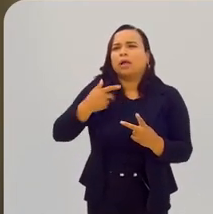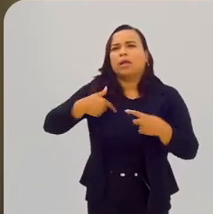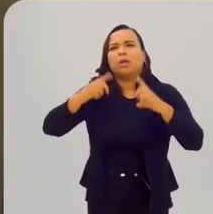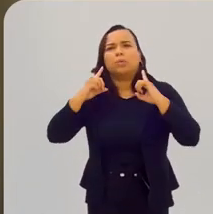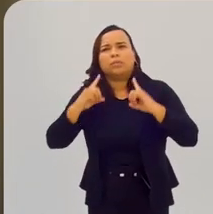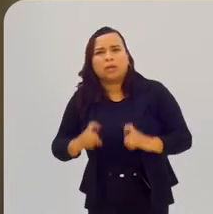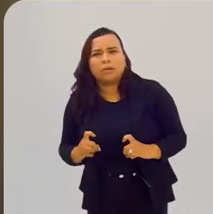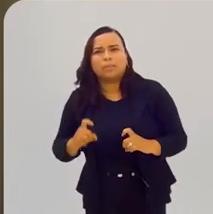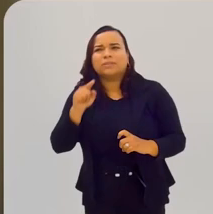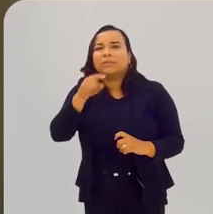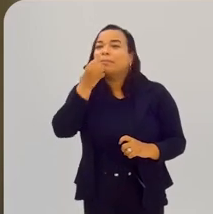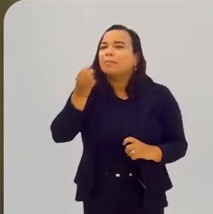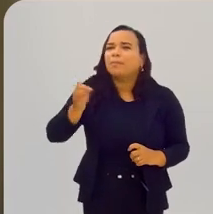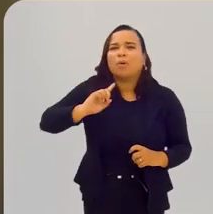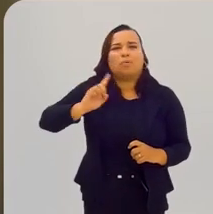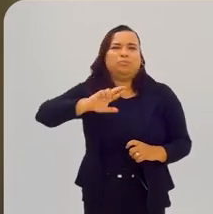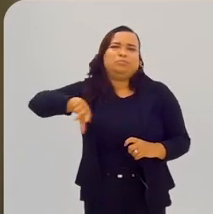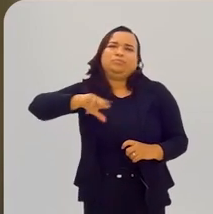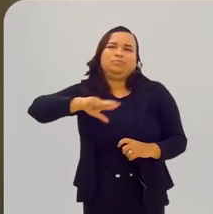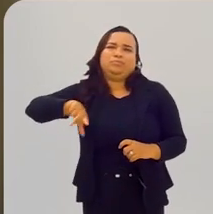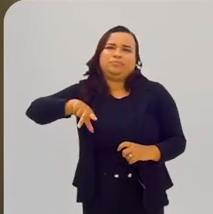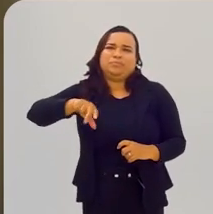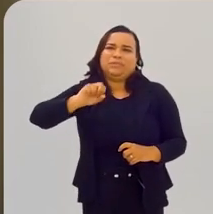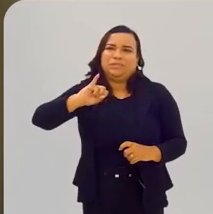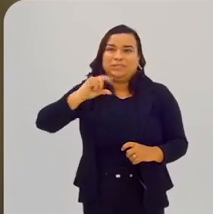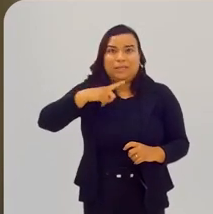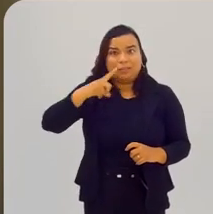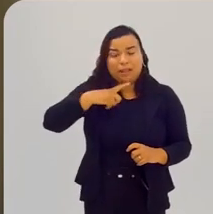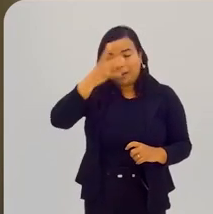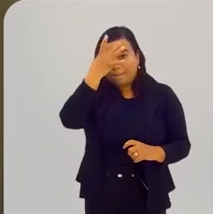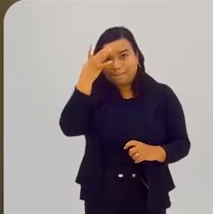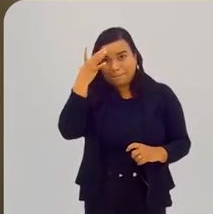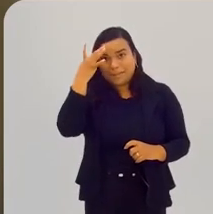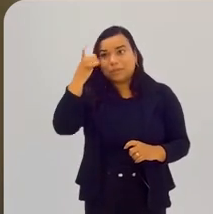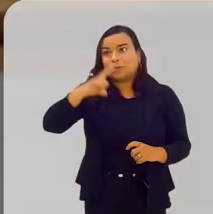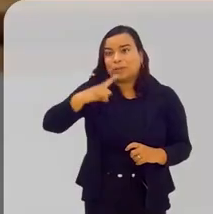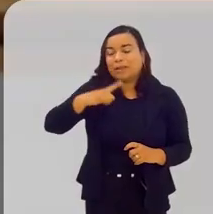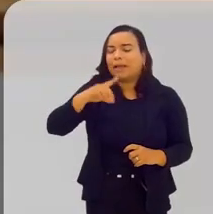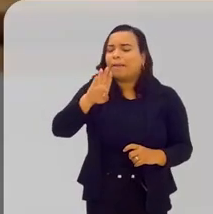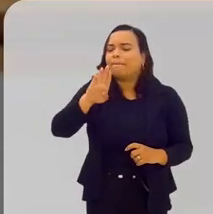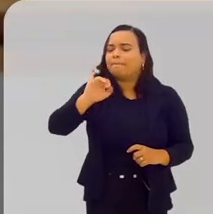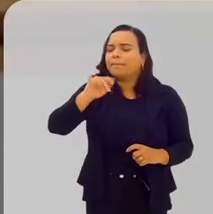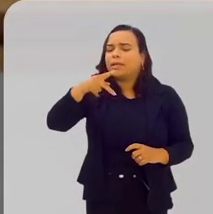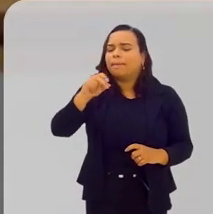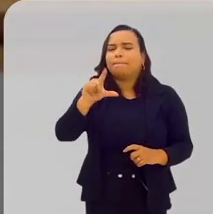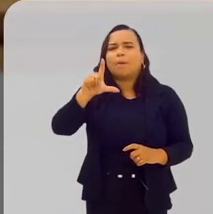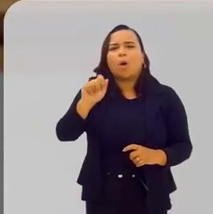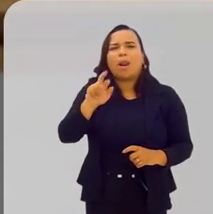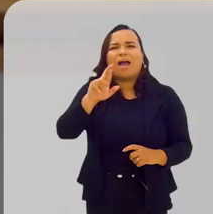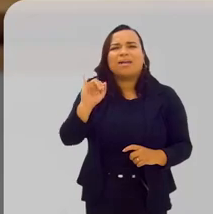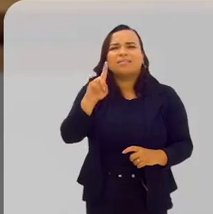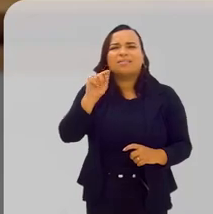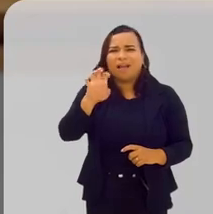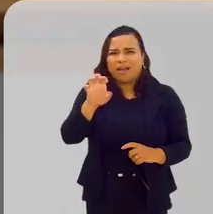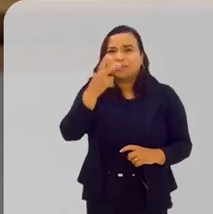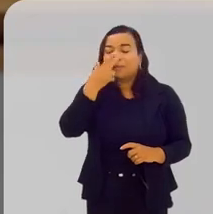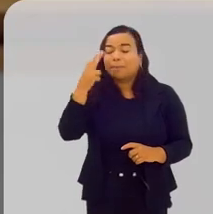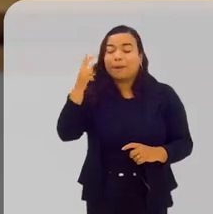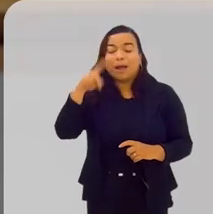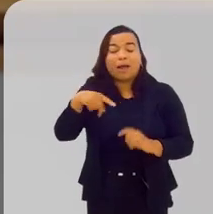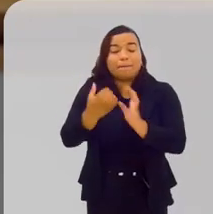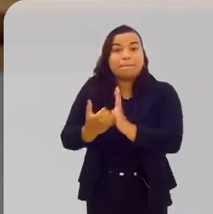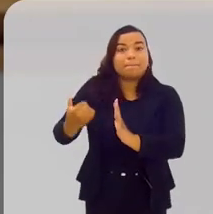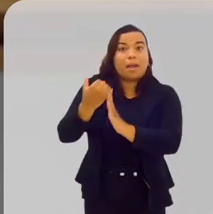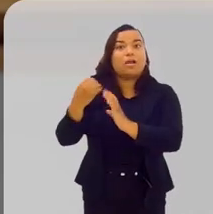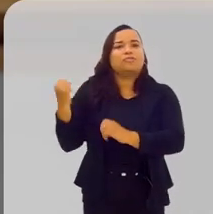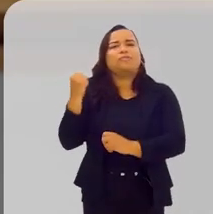depressivo isso não é muito bom quando a pessoa tem bipolaridades potencializa imagina pelo